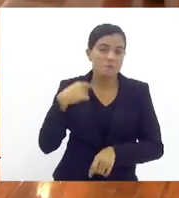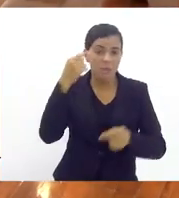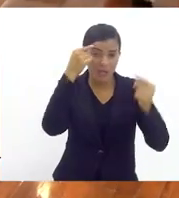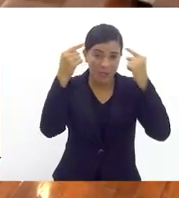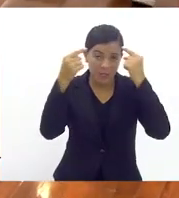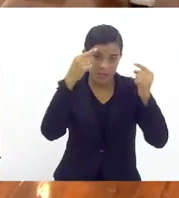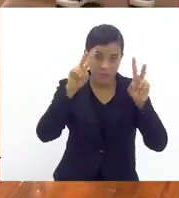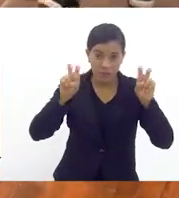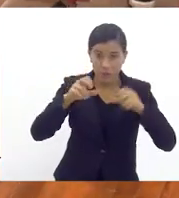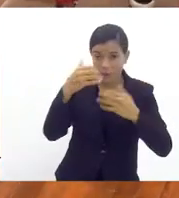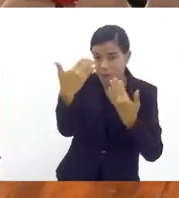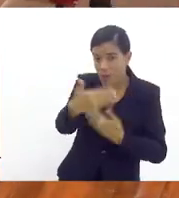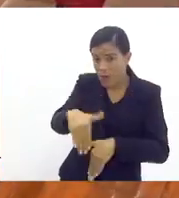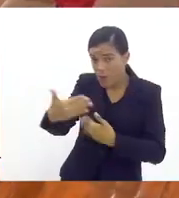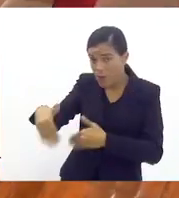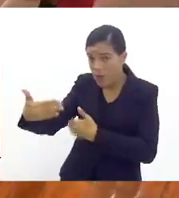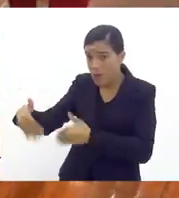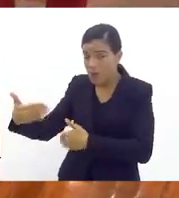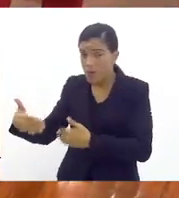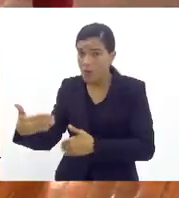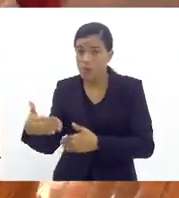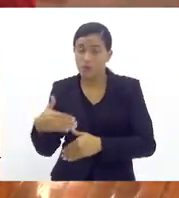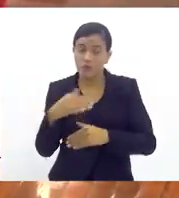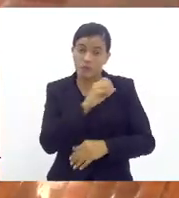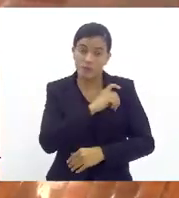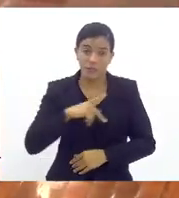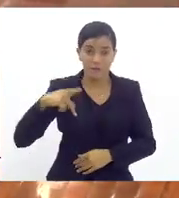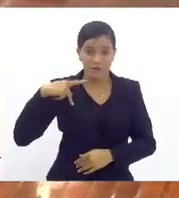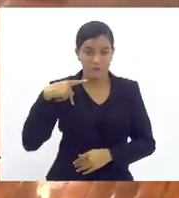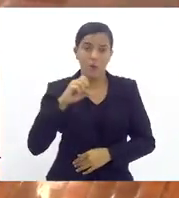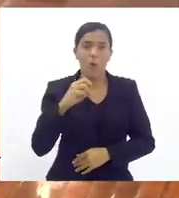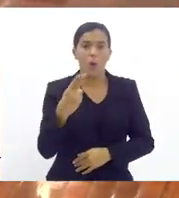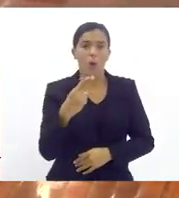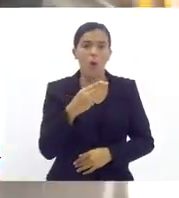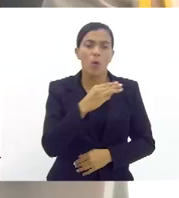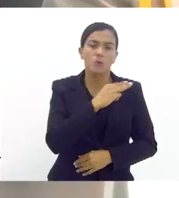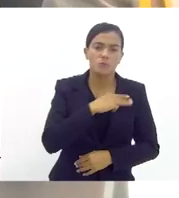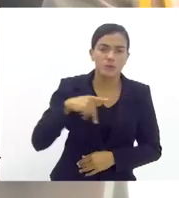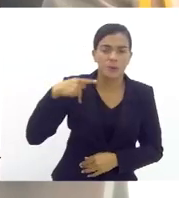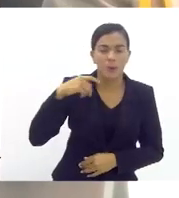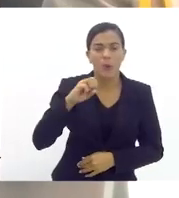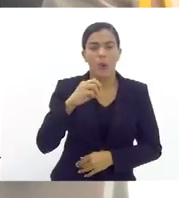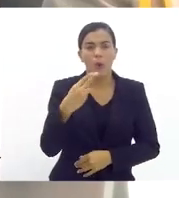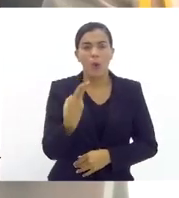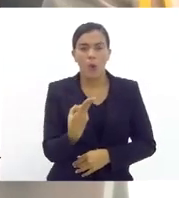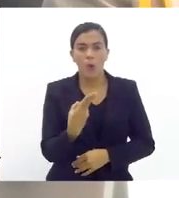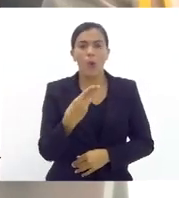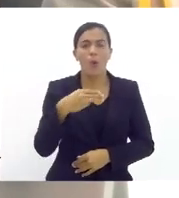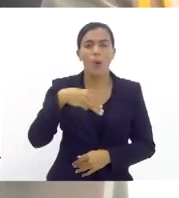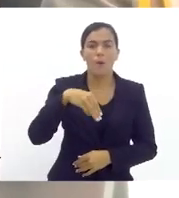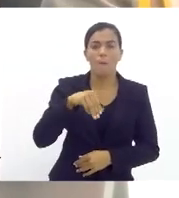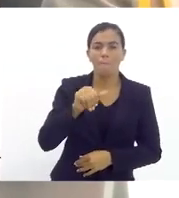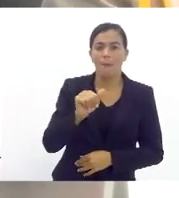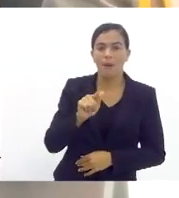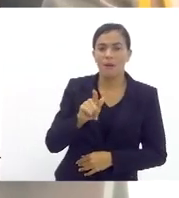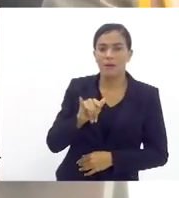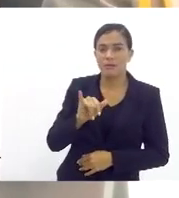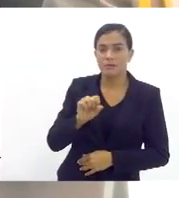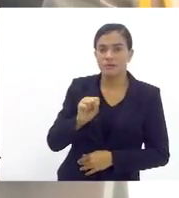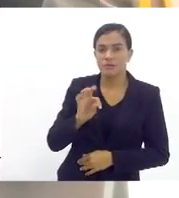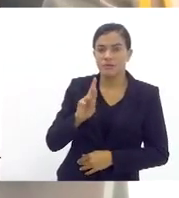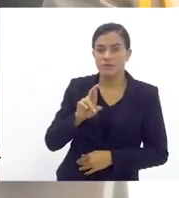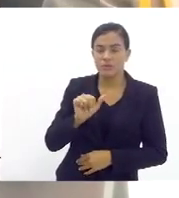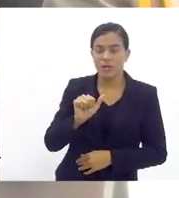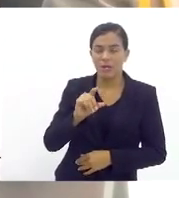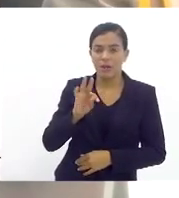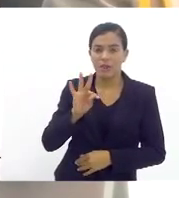num concurso de Defensoria Pública, ou de Ministério Público, ou de magistratura, ainda tem outros